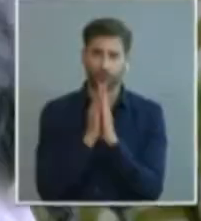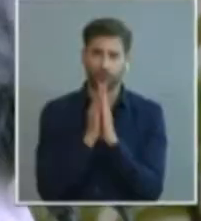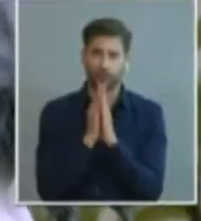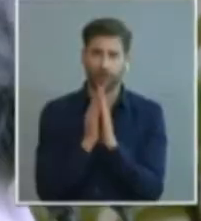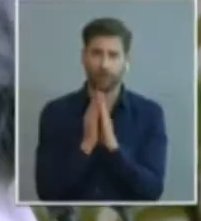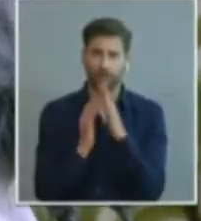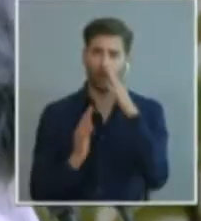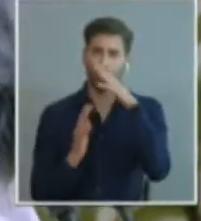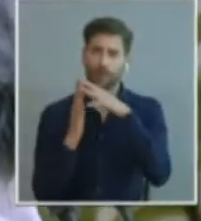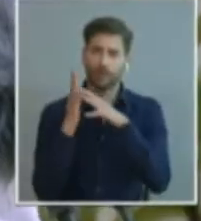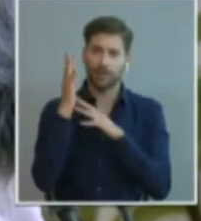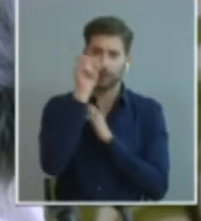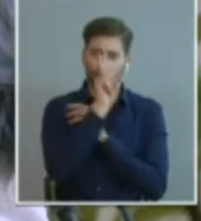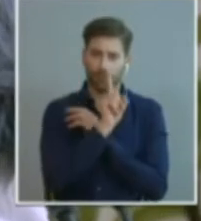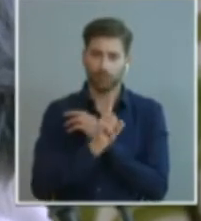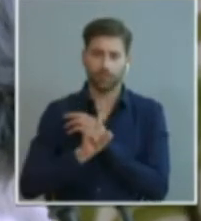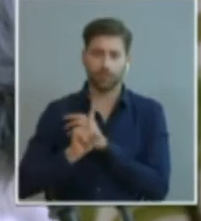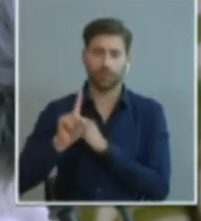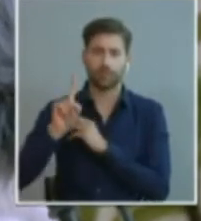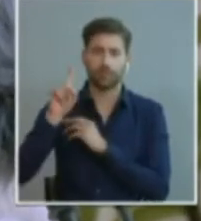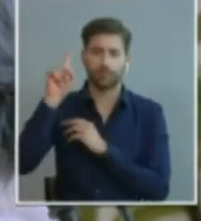levada ao céu,